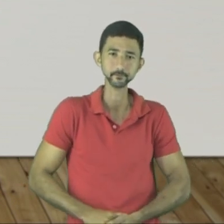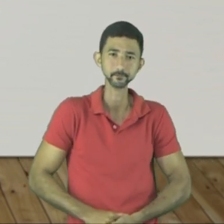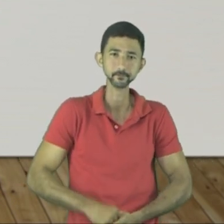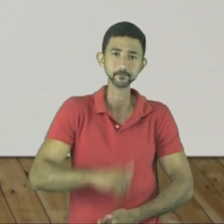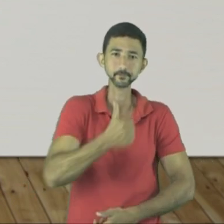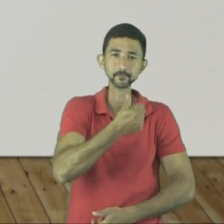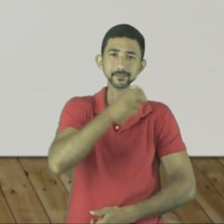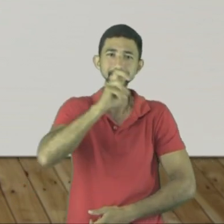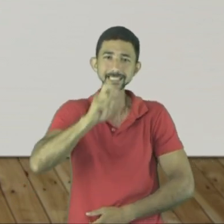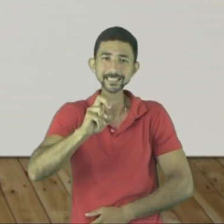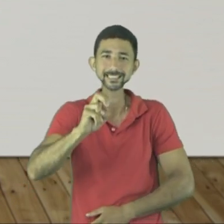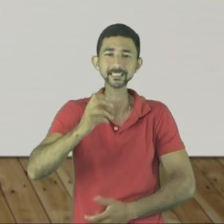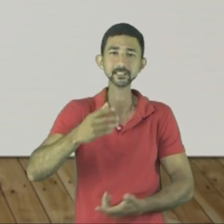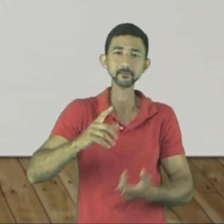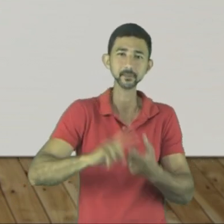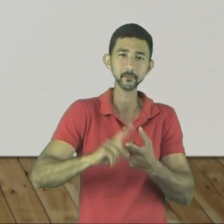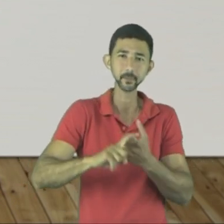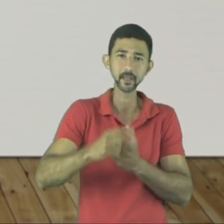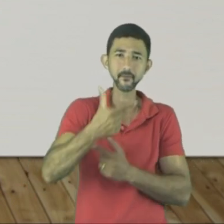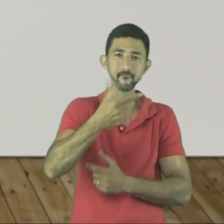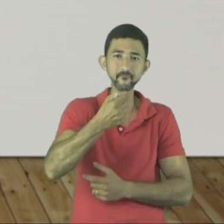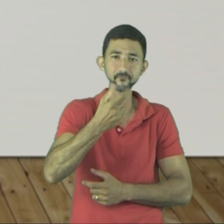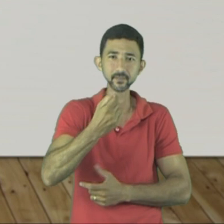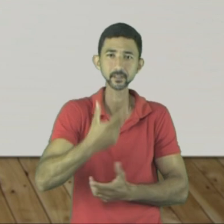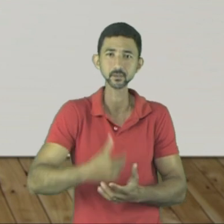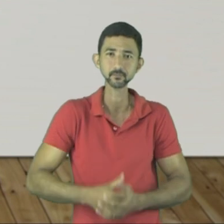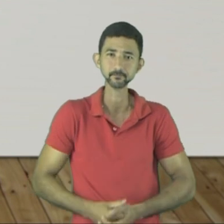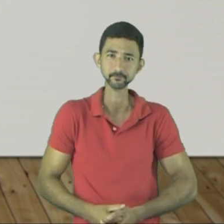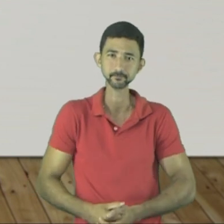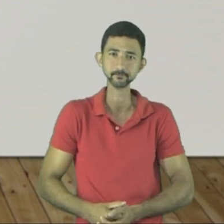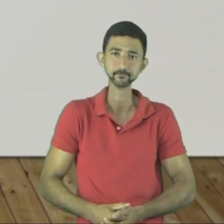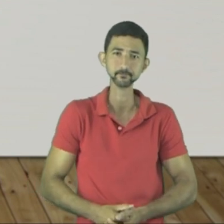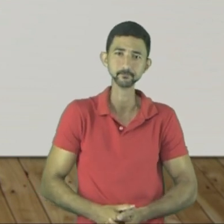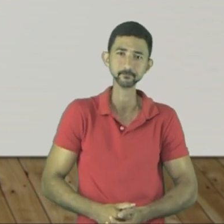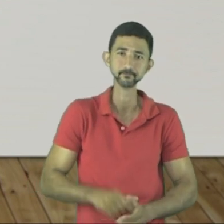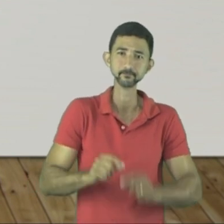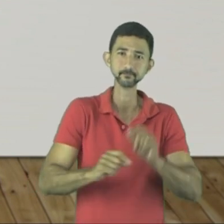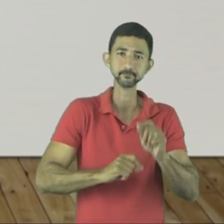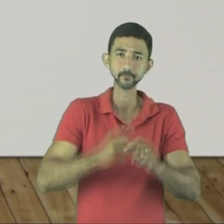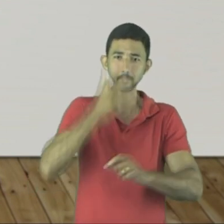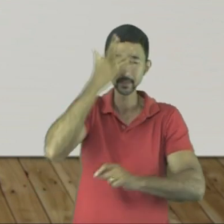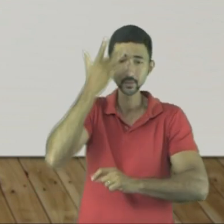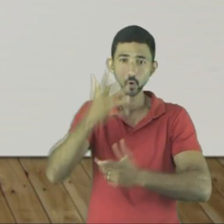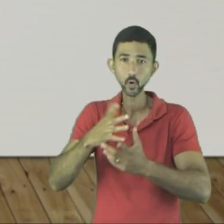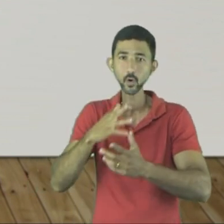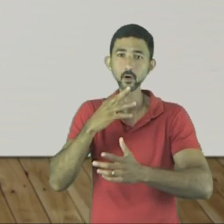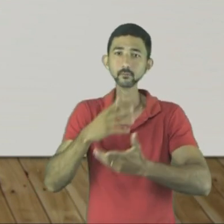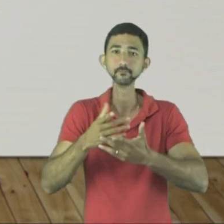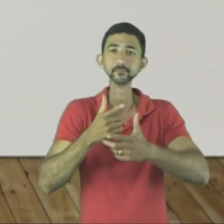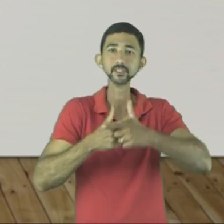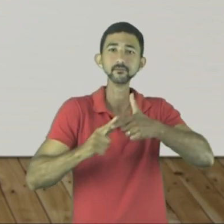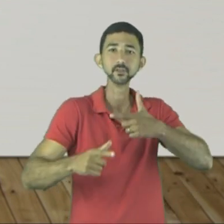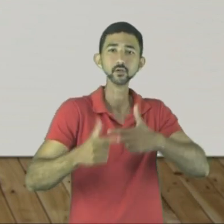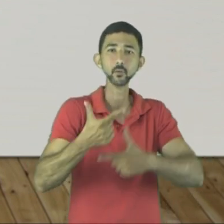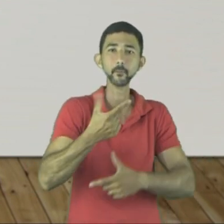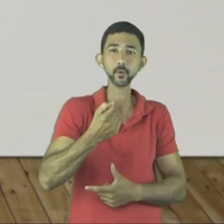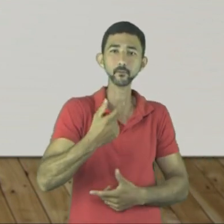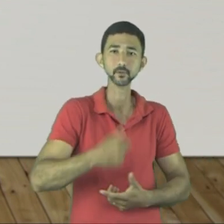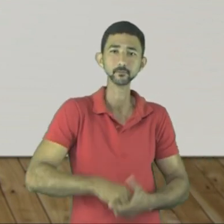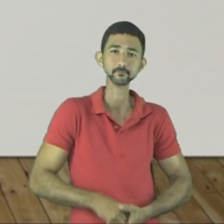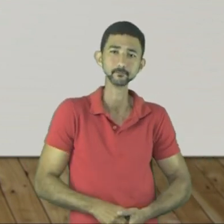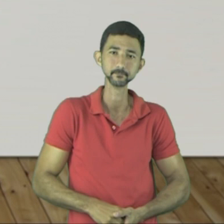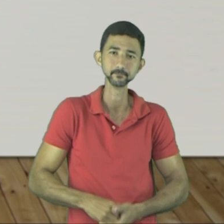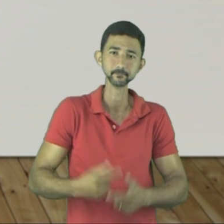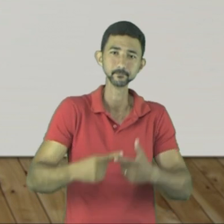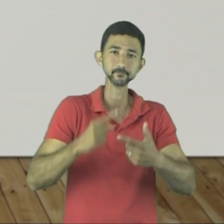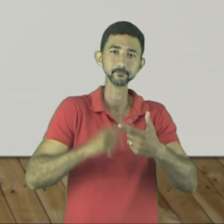15 e 20 foram os resultados da divisão. Há alguém que é divisível por 2 aqui, ó, que no caso é o 20, que